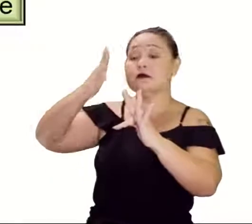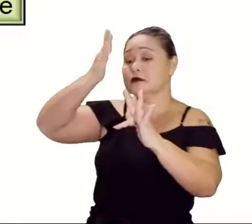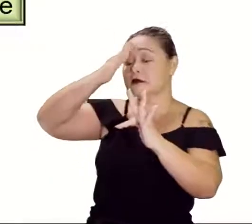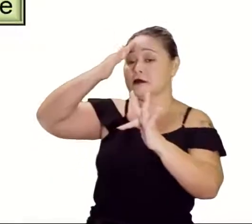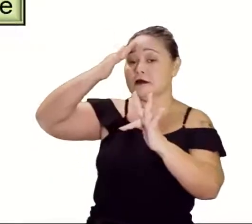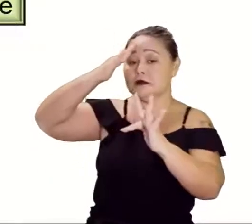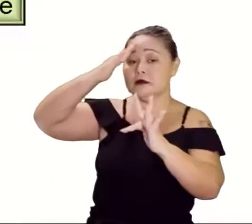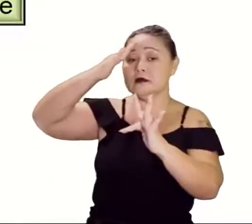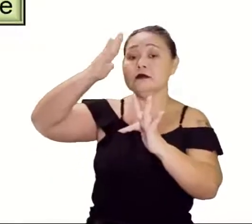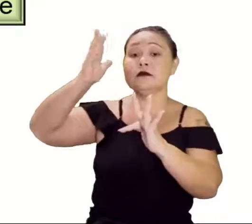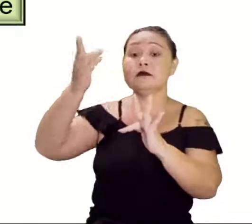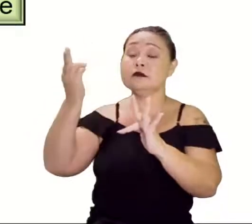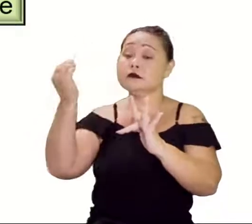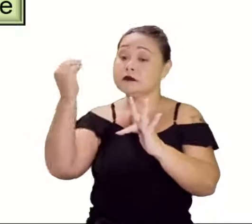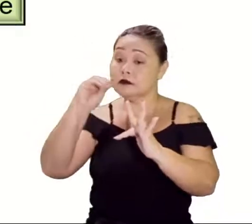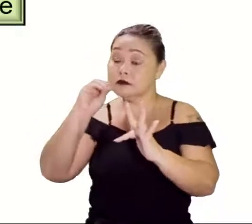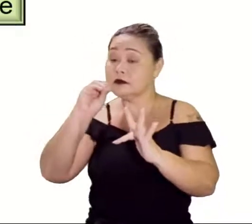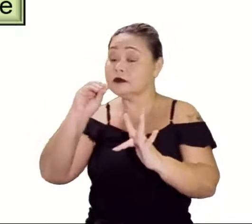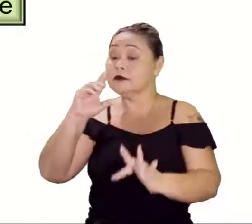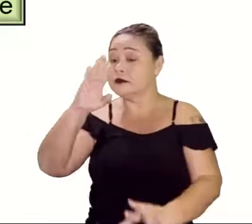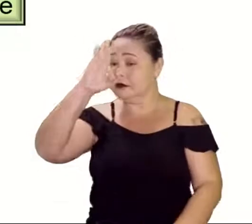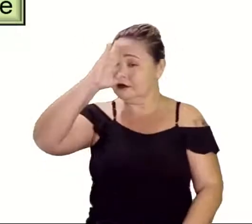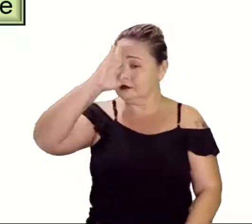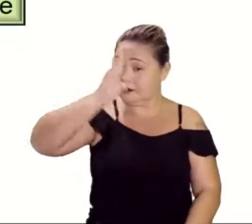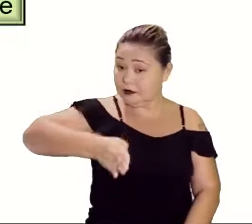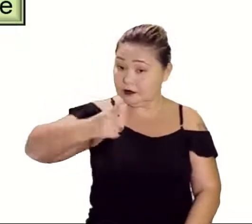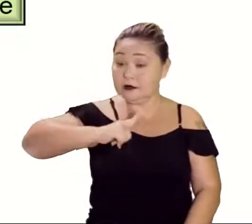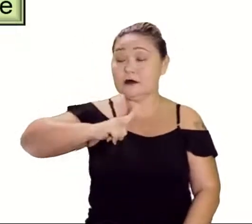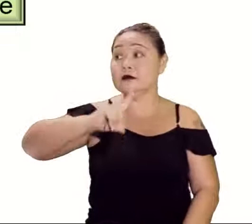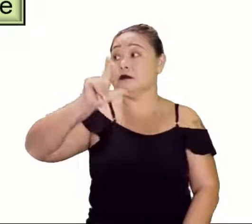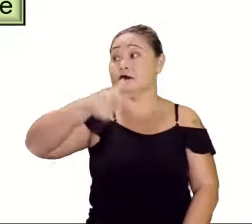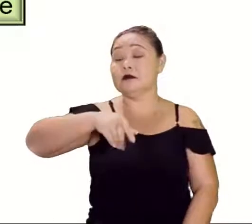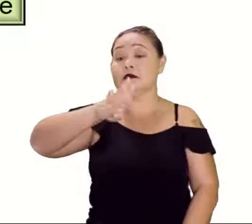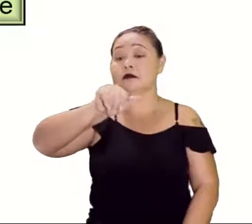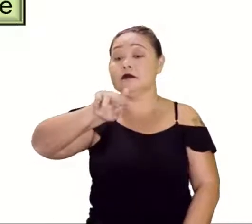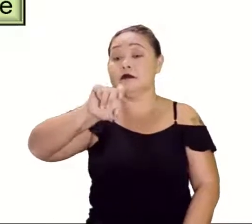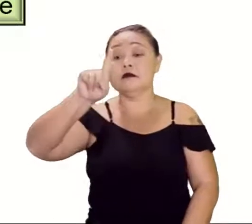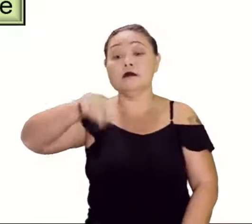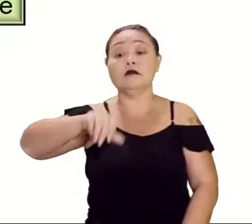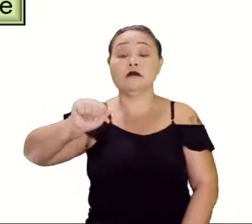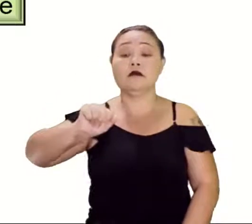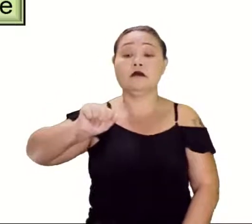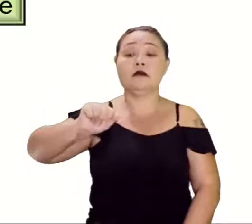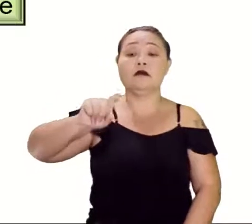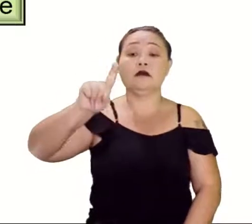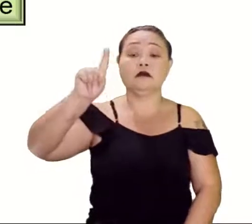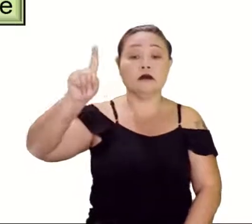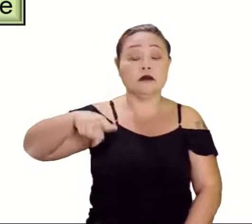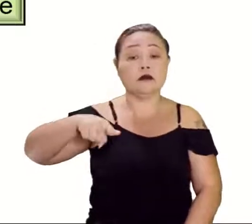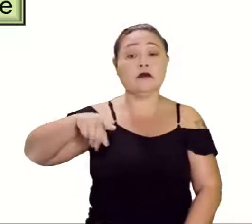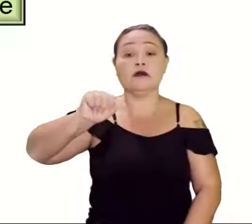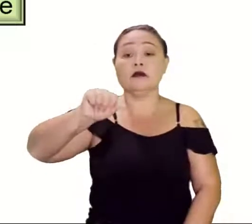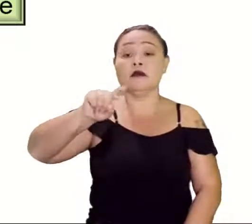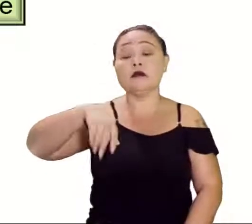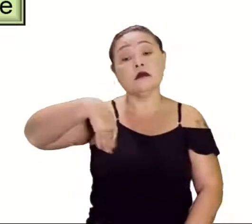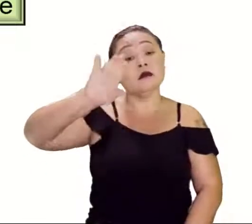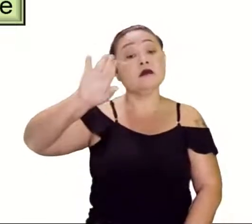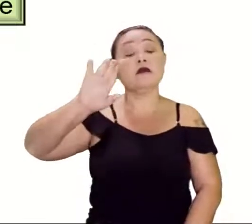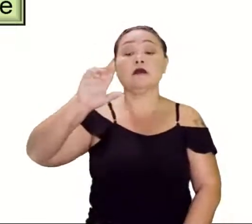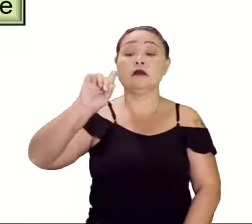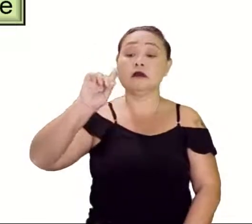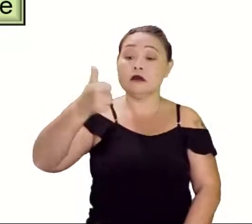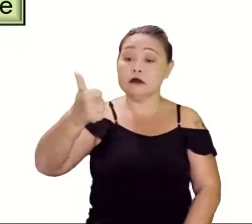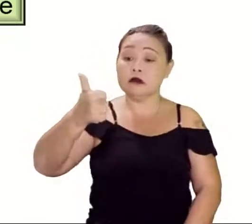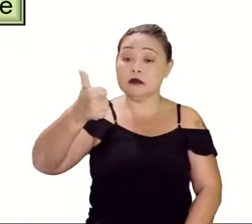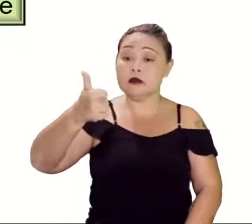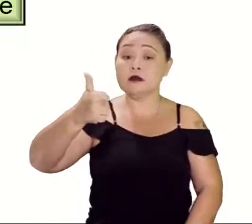sabe que quem domina, né? Quem denomina e quem domina é a base A. Ou seja, se o A for maior que 1,